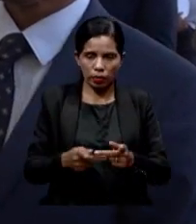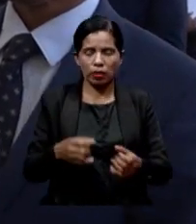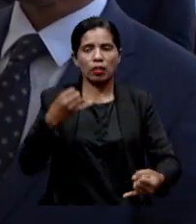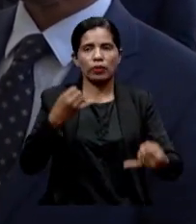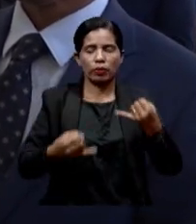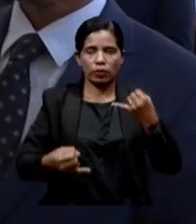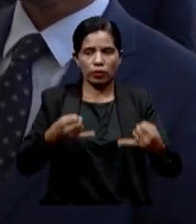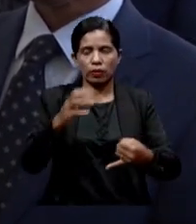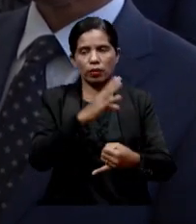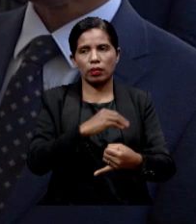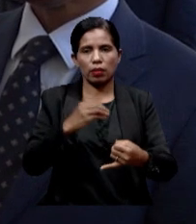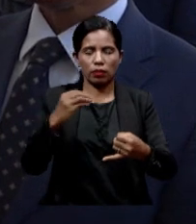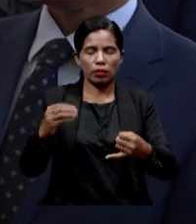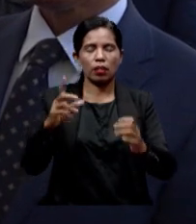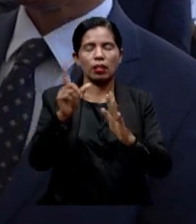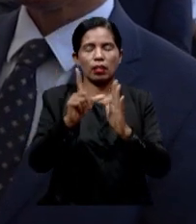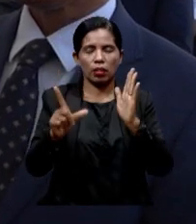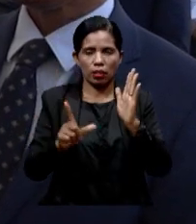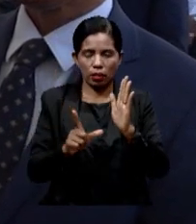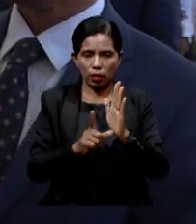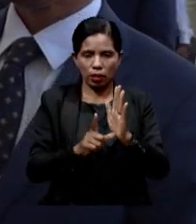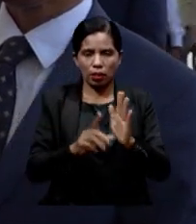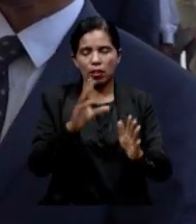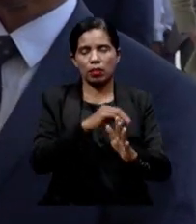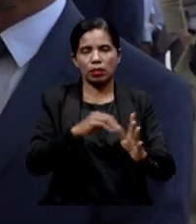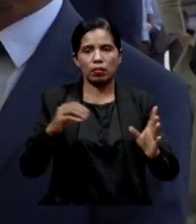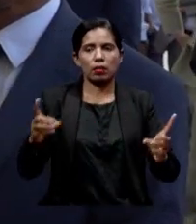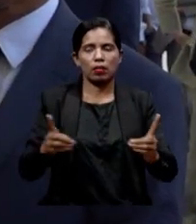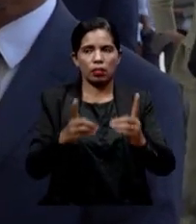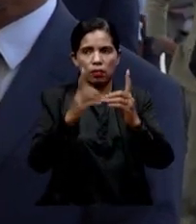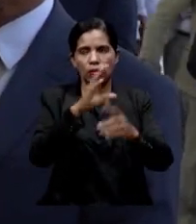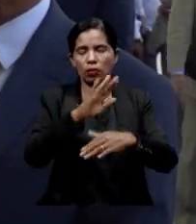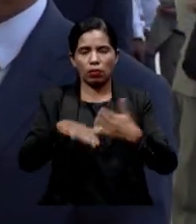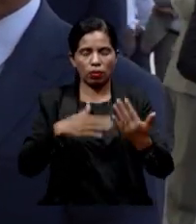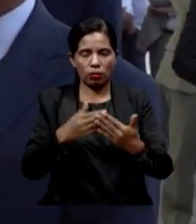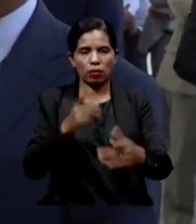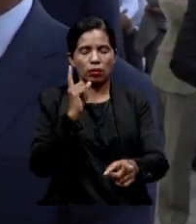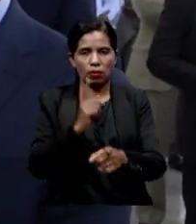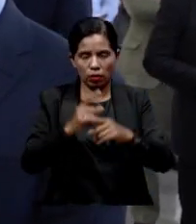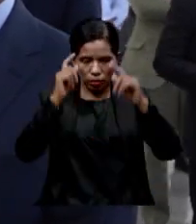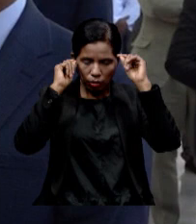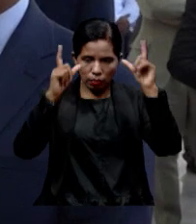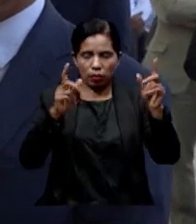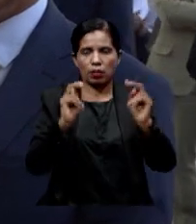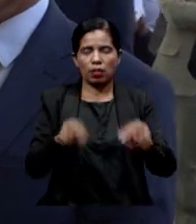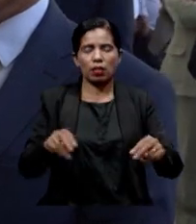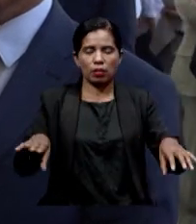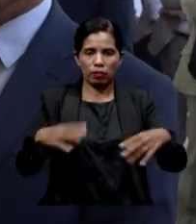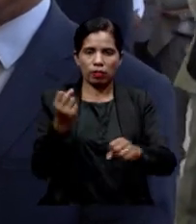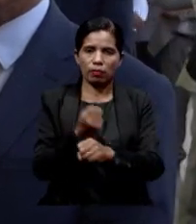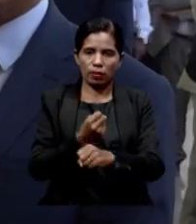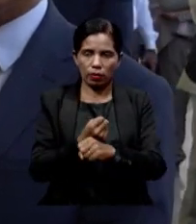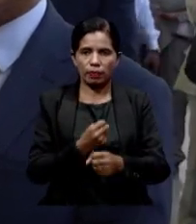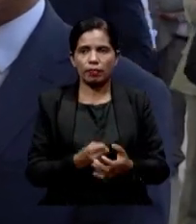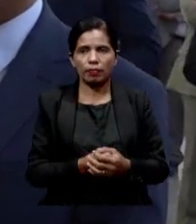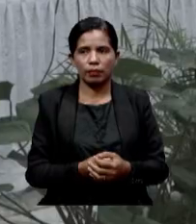justiça, resolução de conflitos contratuais, boa terra. E nem que Timor, serviço Macaus,